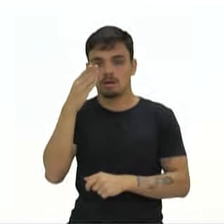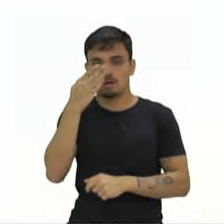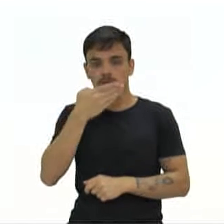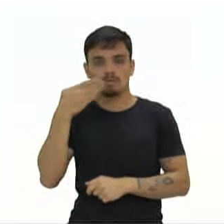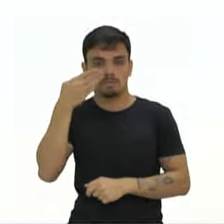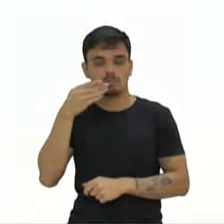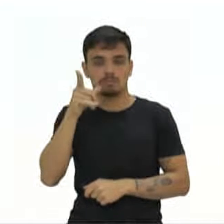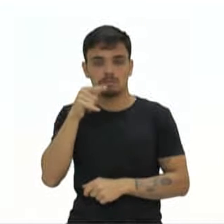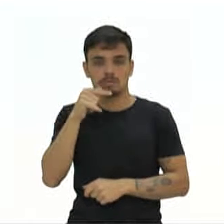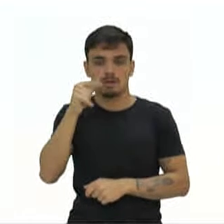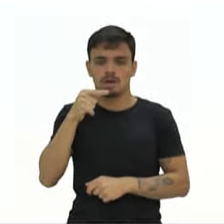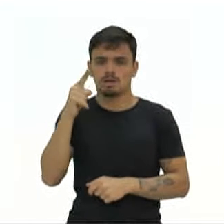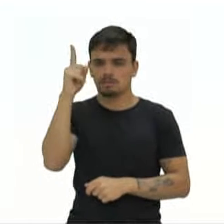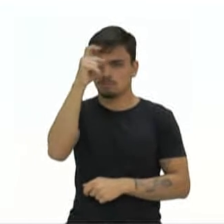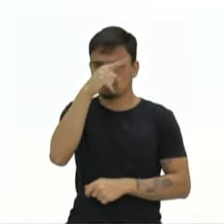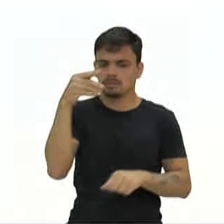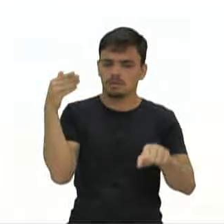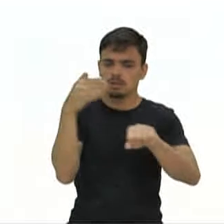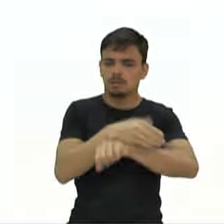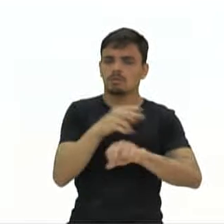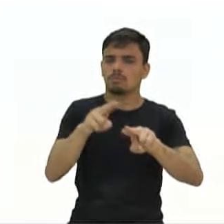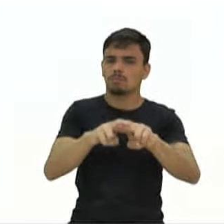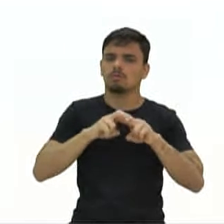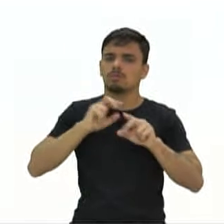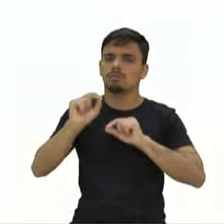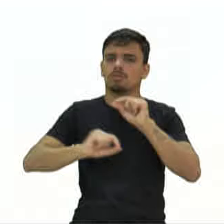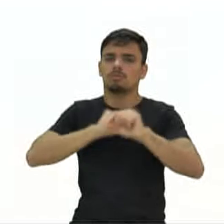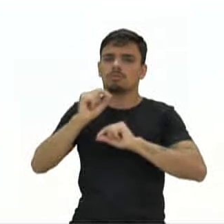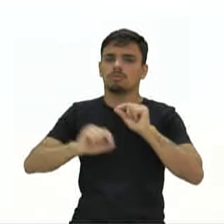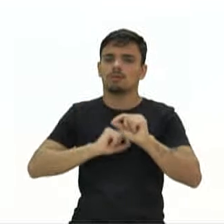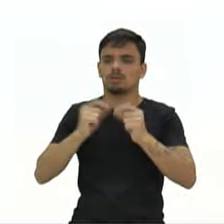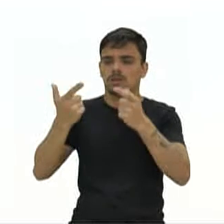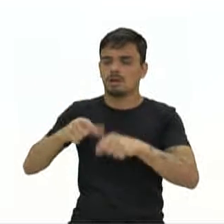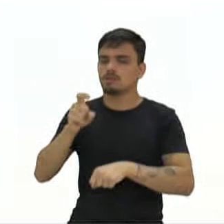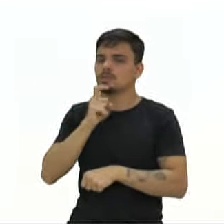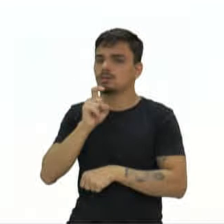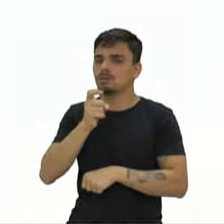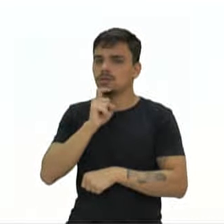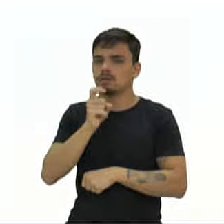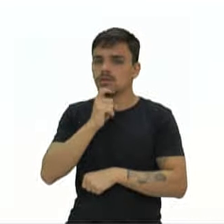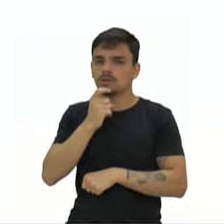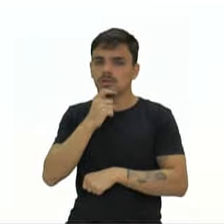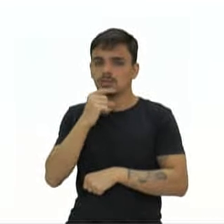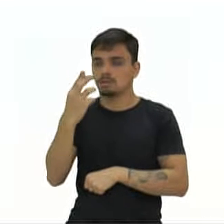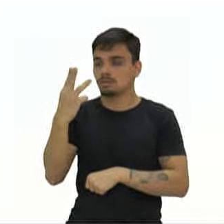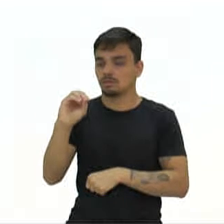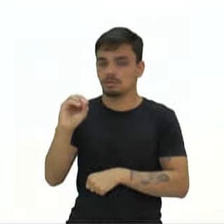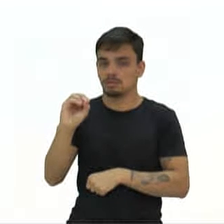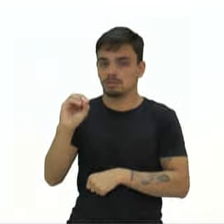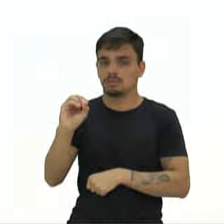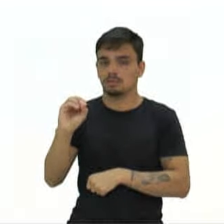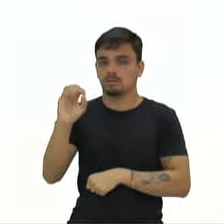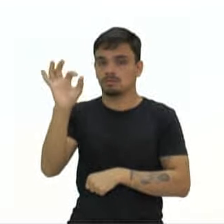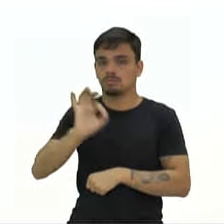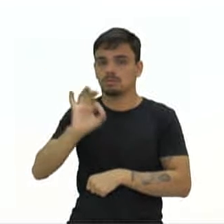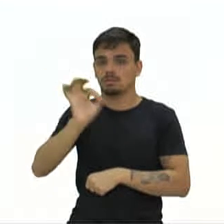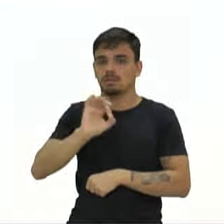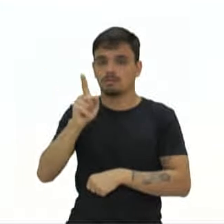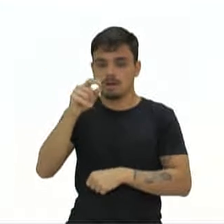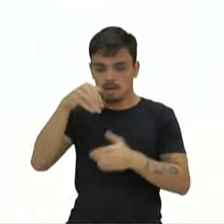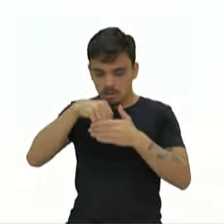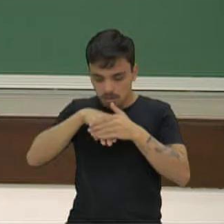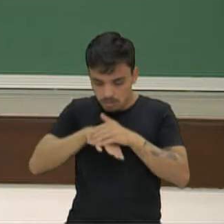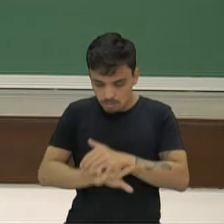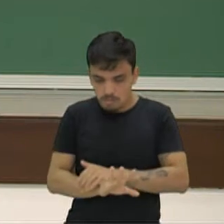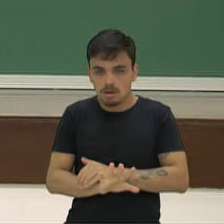difícil acesso. Por quê? Pois ela está concentrada onde? Em geleiras. 30% são águas subterrâneas, difícil de tirar.